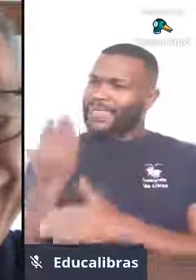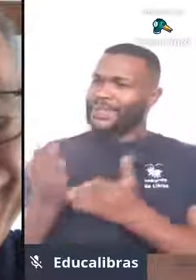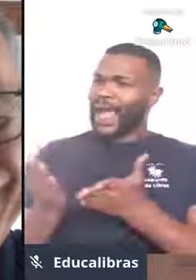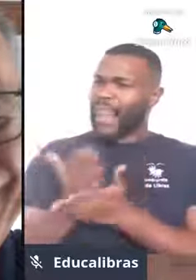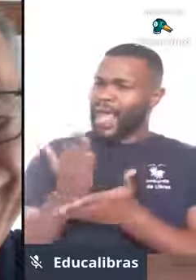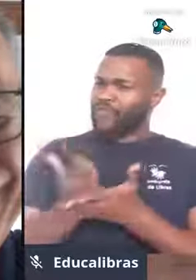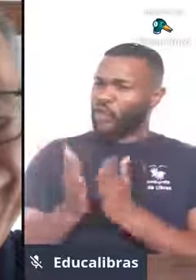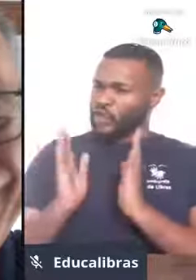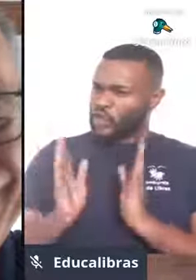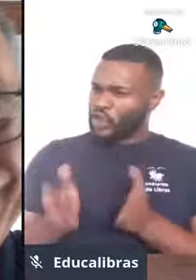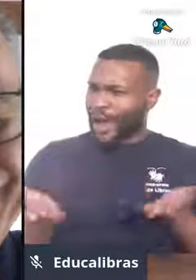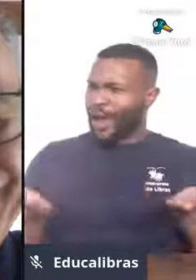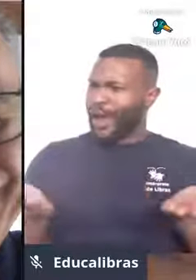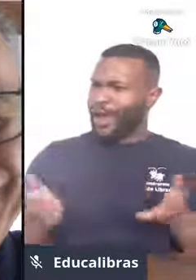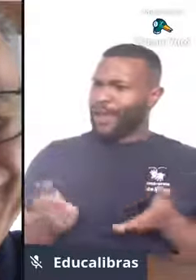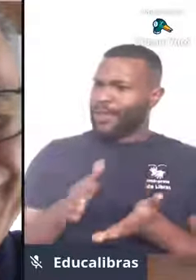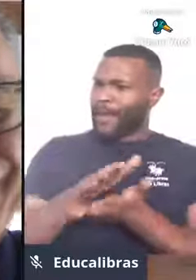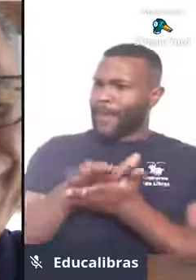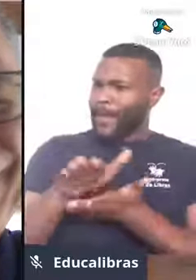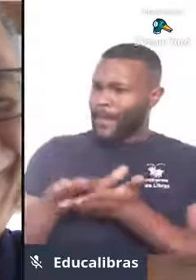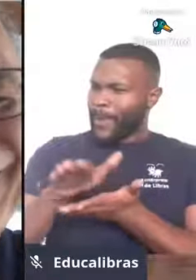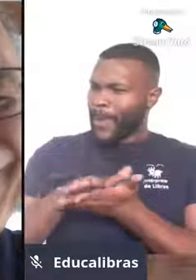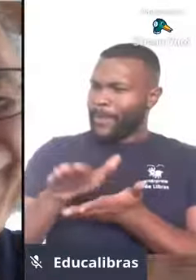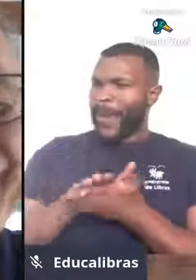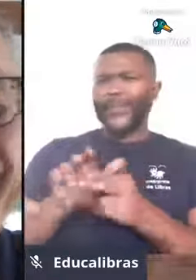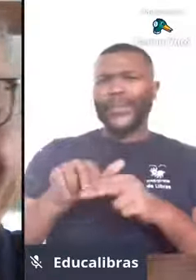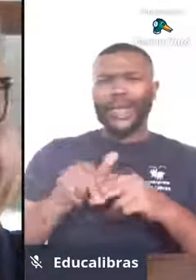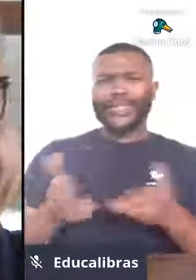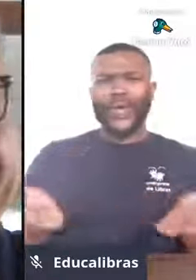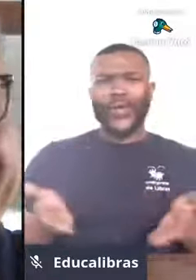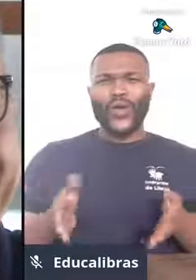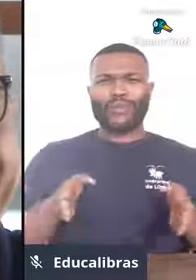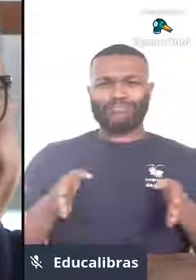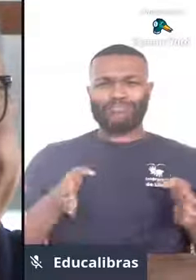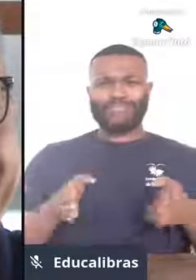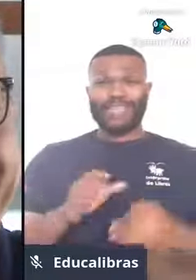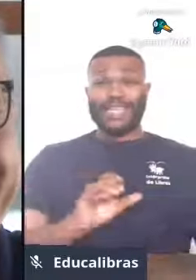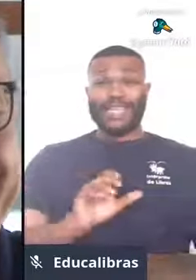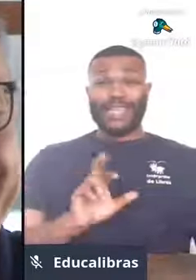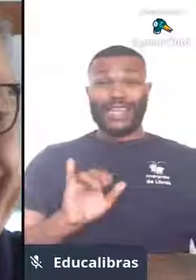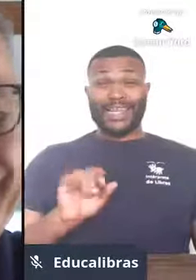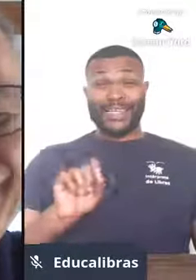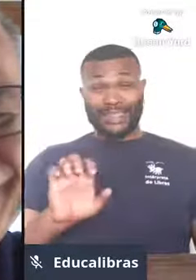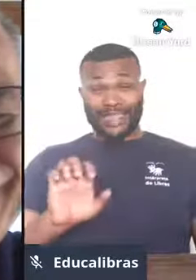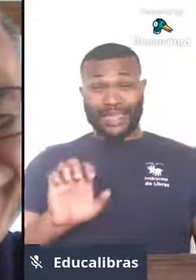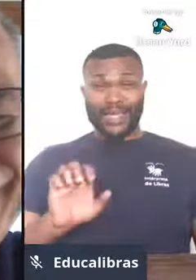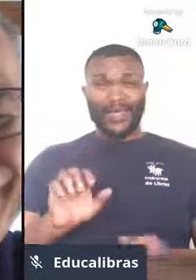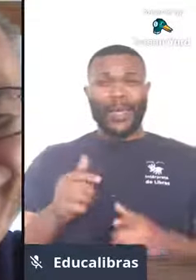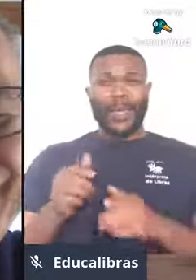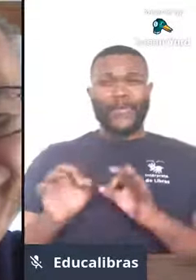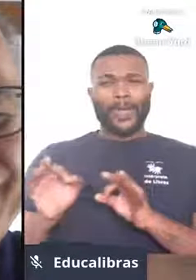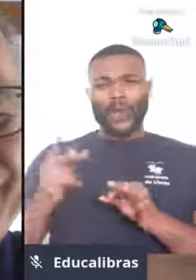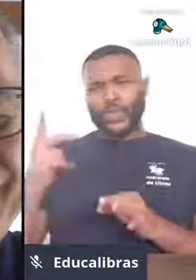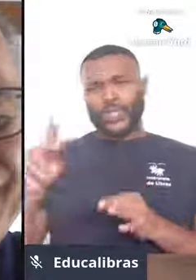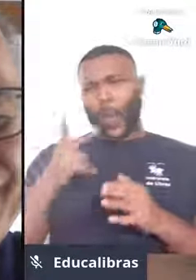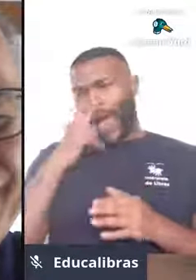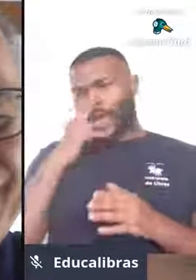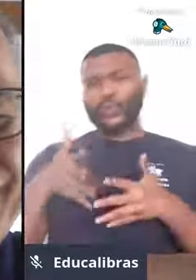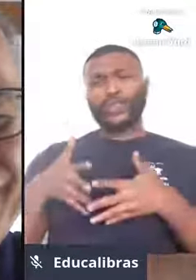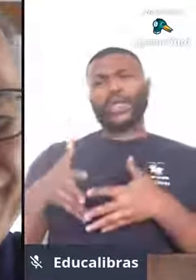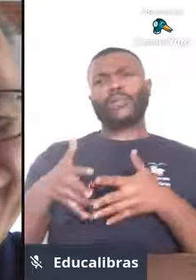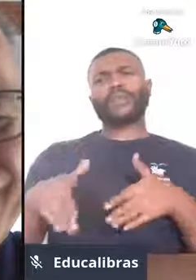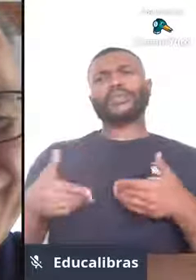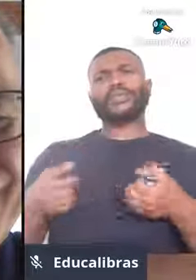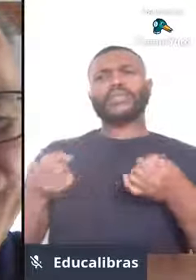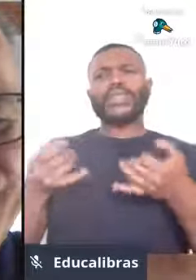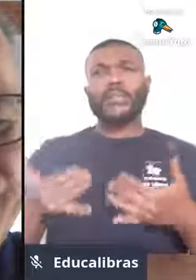lançou, quer dizer, infelizmente com essa crise eu acho que esses planos foram meio que atrapalhados, mas conta para a gente do